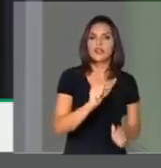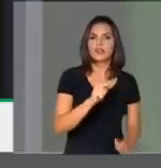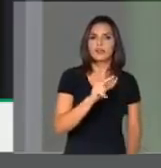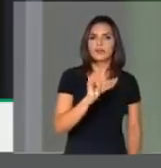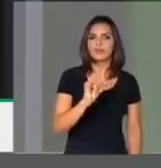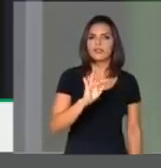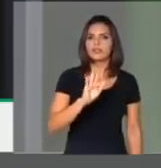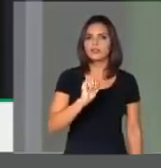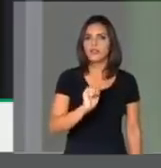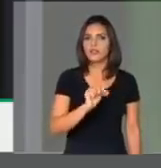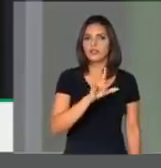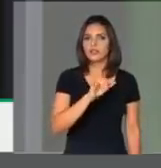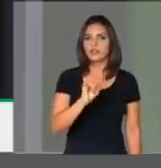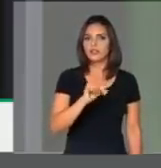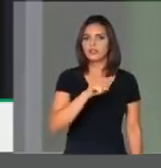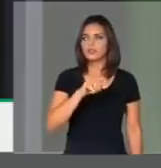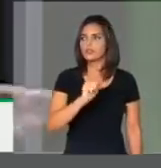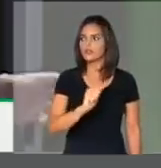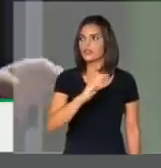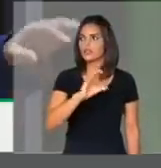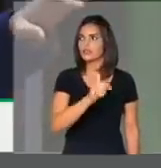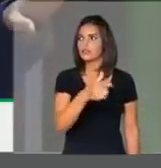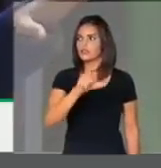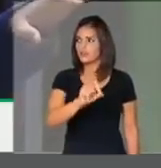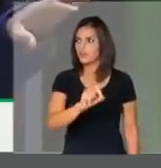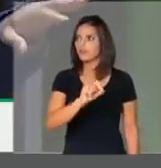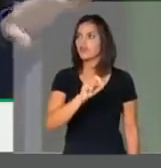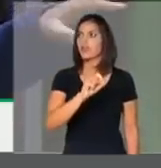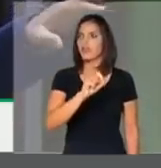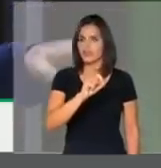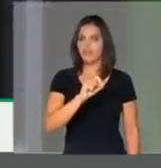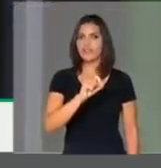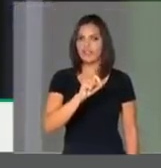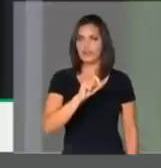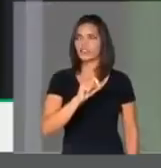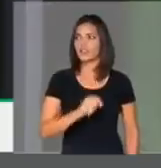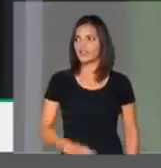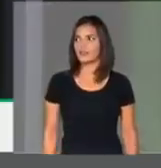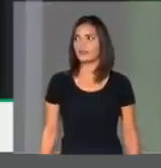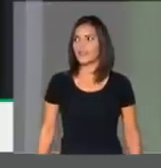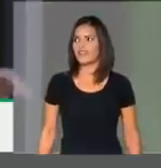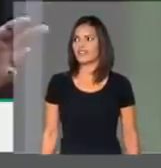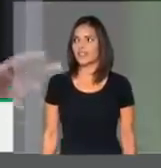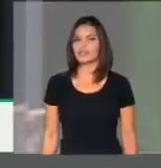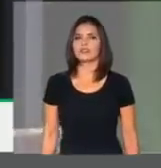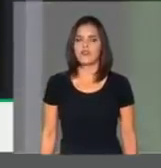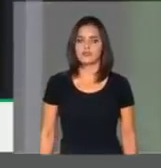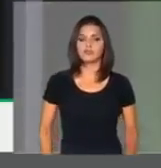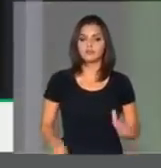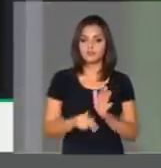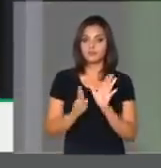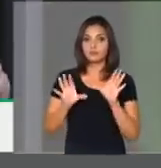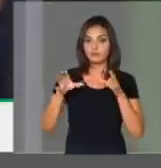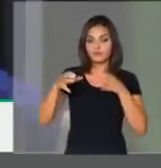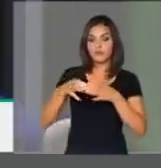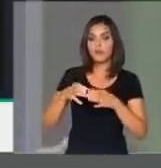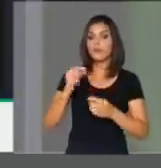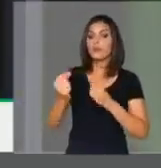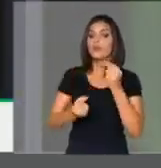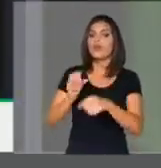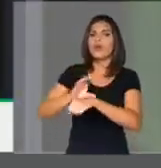E utilizam como um modelo para essa experiência, e dizem que depois vai ter uma norma infraconstitucional